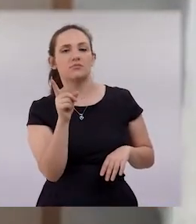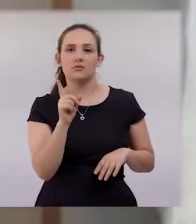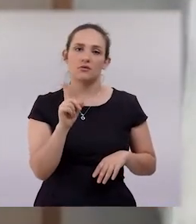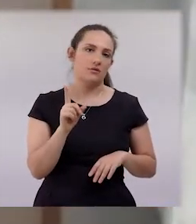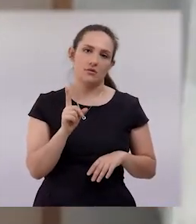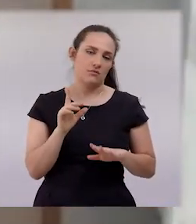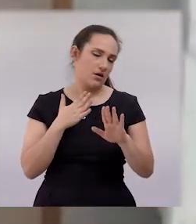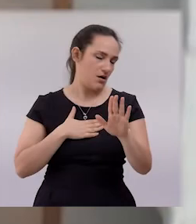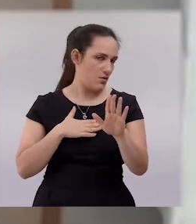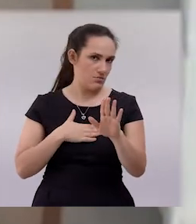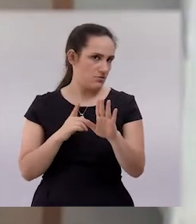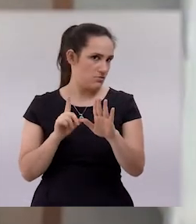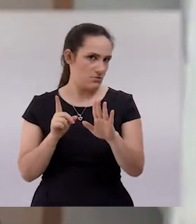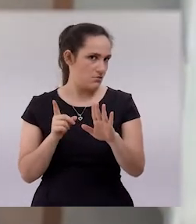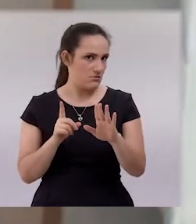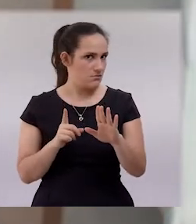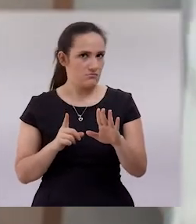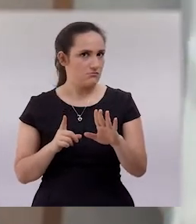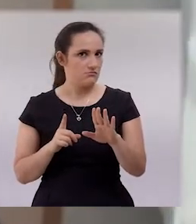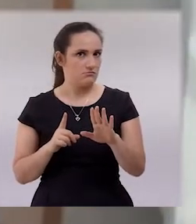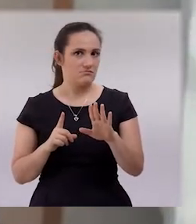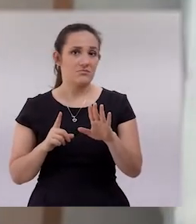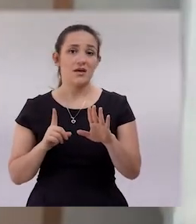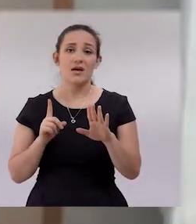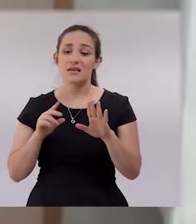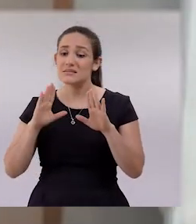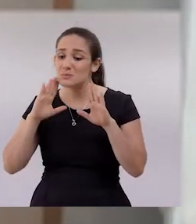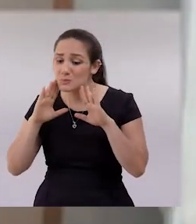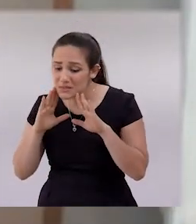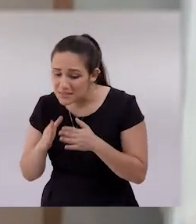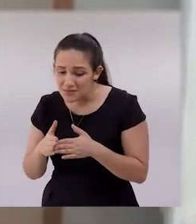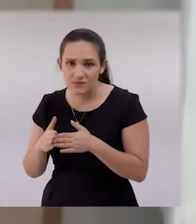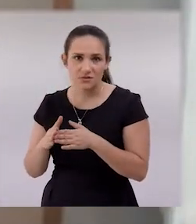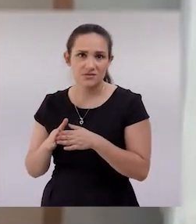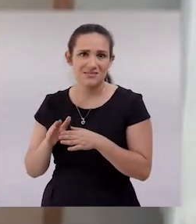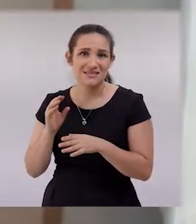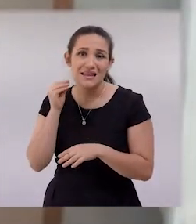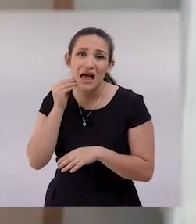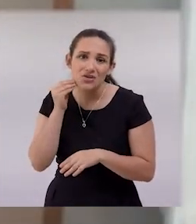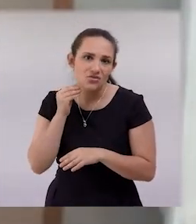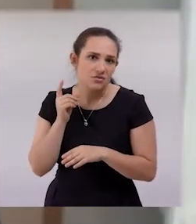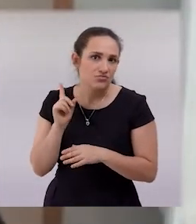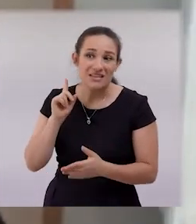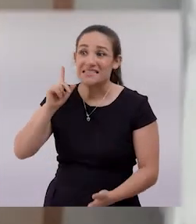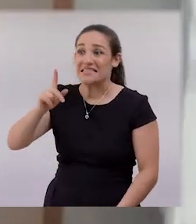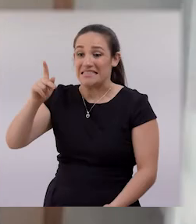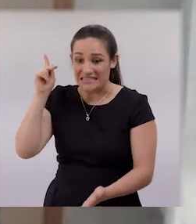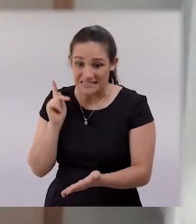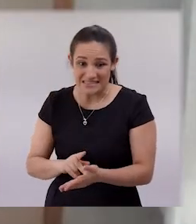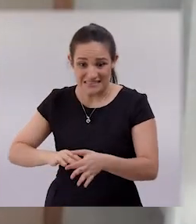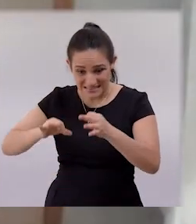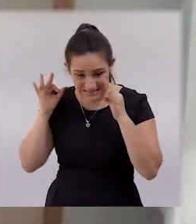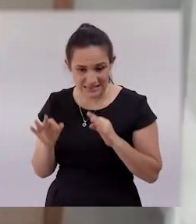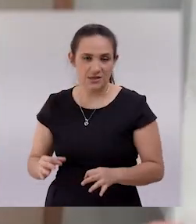se faz assim, né? É uma coisa muito específica e que ainda não teve realmente